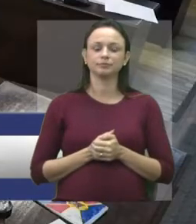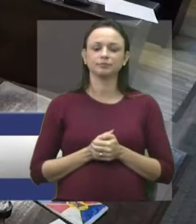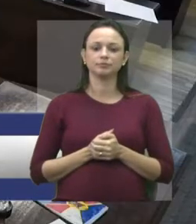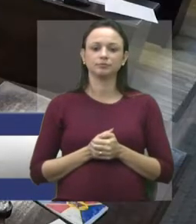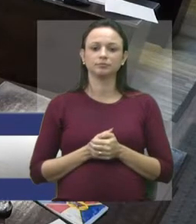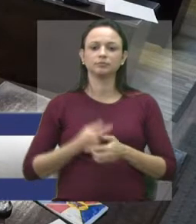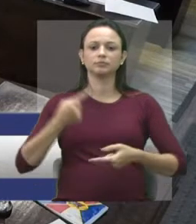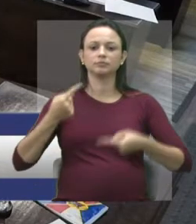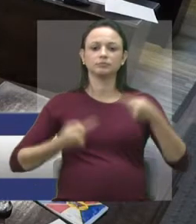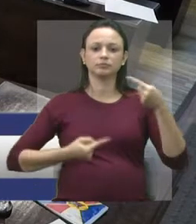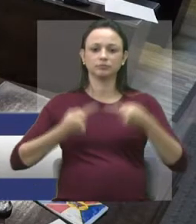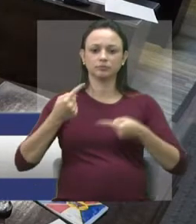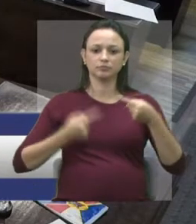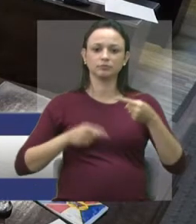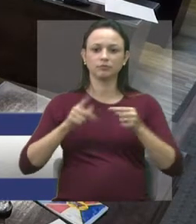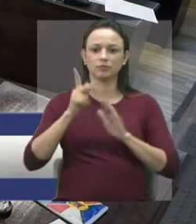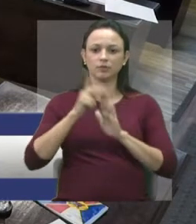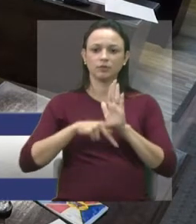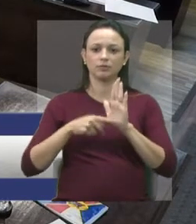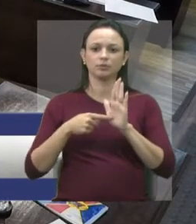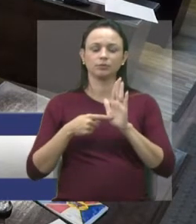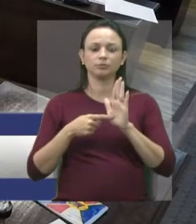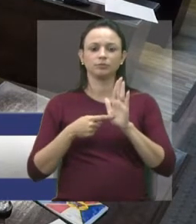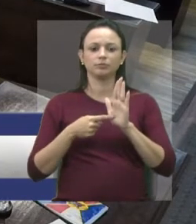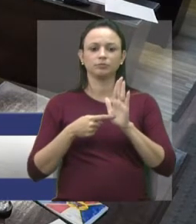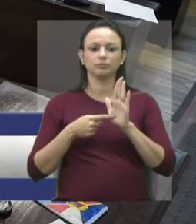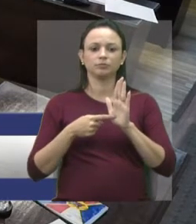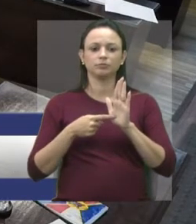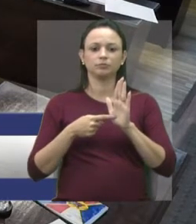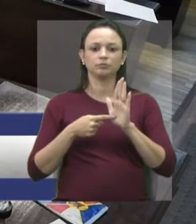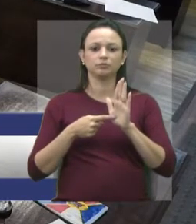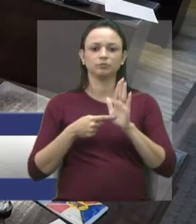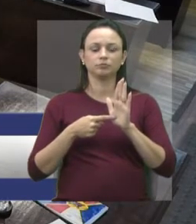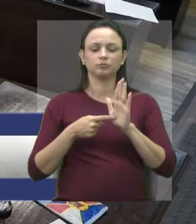Em discussão, referido projeto.